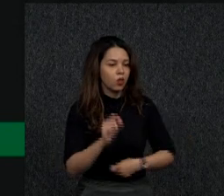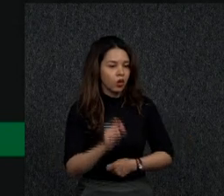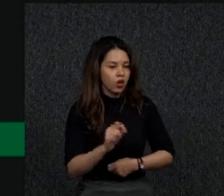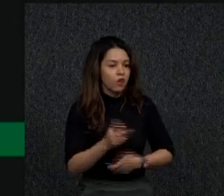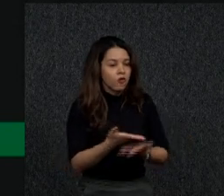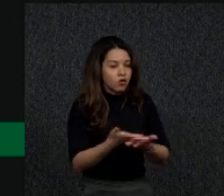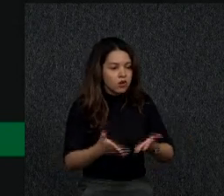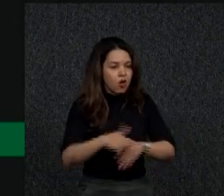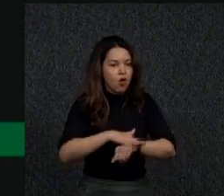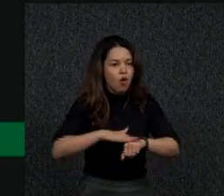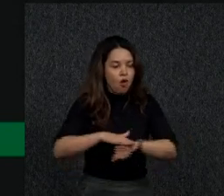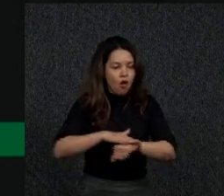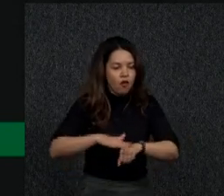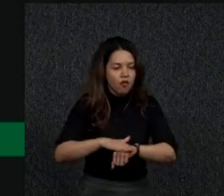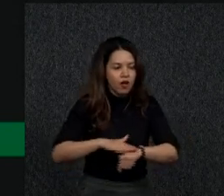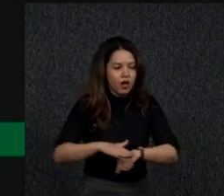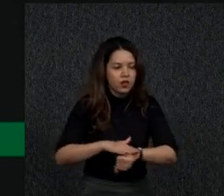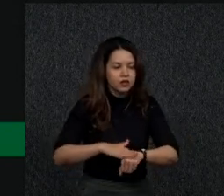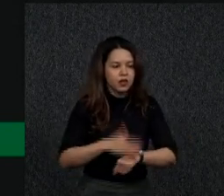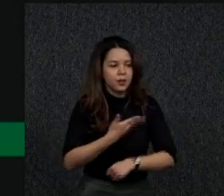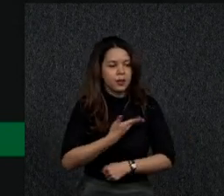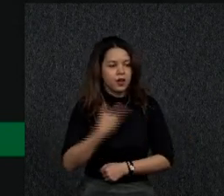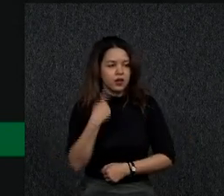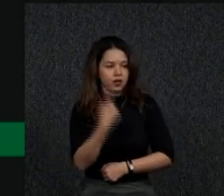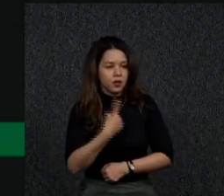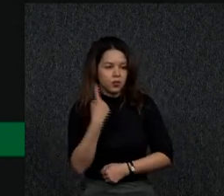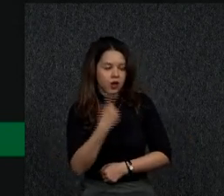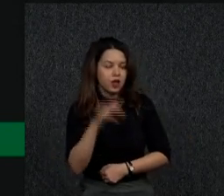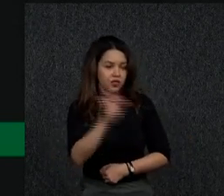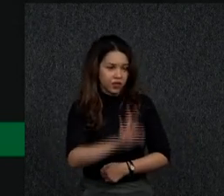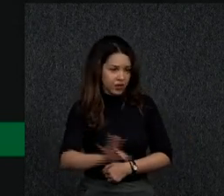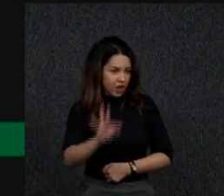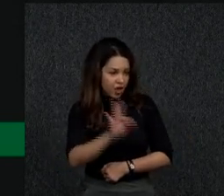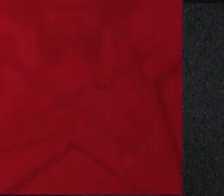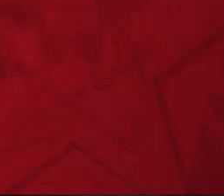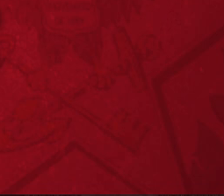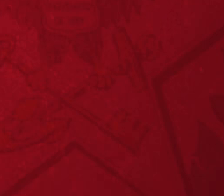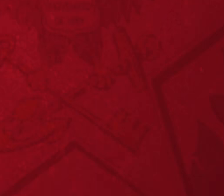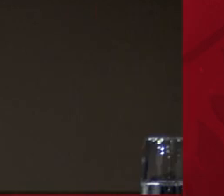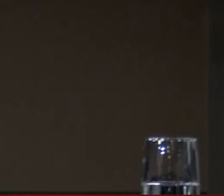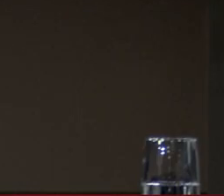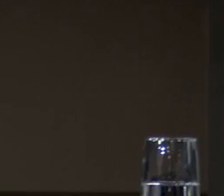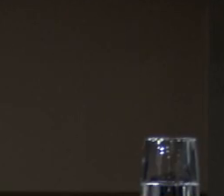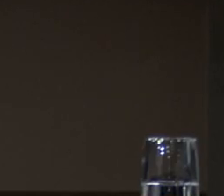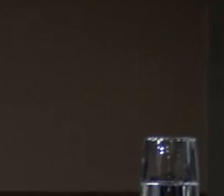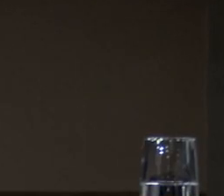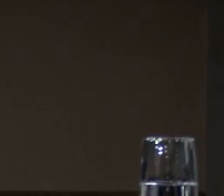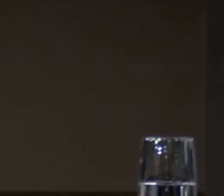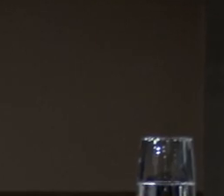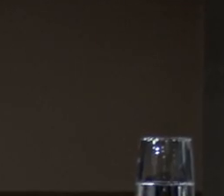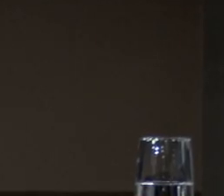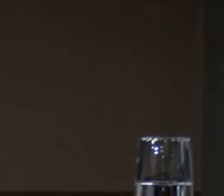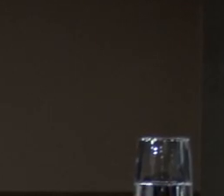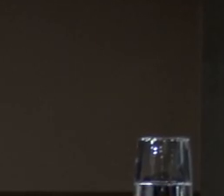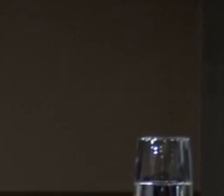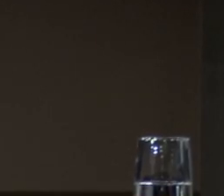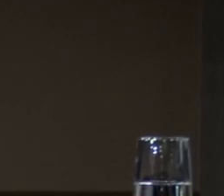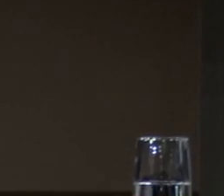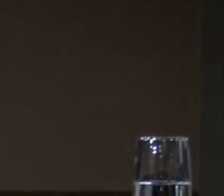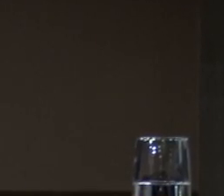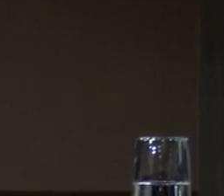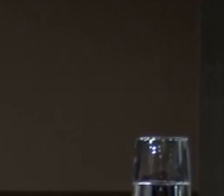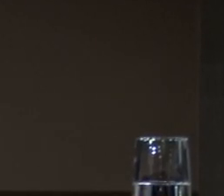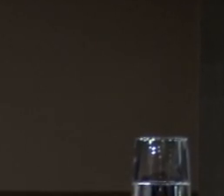muitas dessas 249 cooperativas que a gente falou aqui vão sucumbir. O representante da Associação de Pais e Amigos